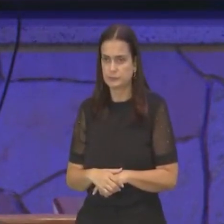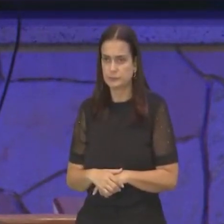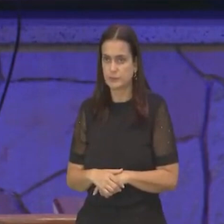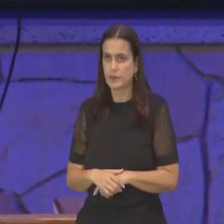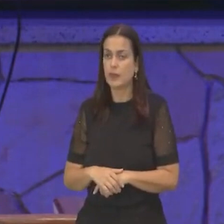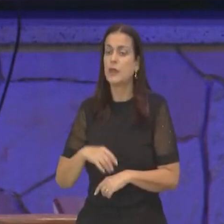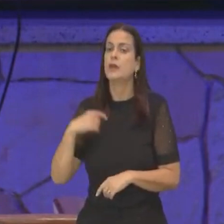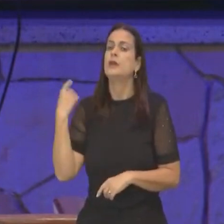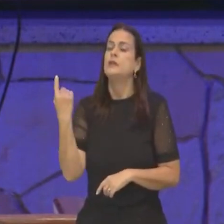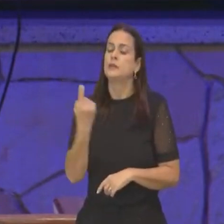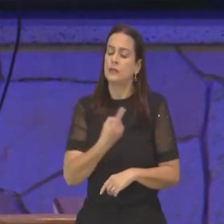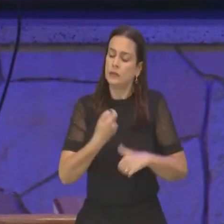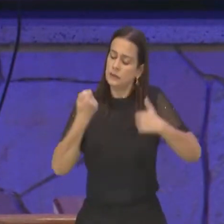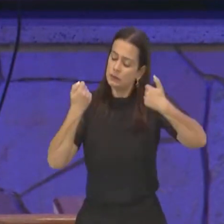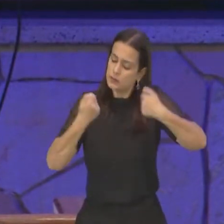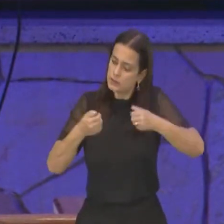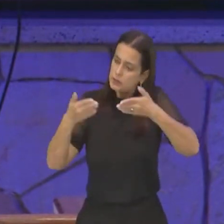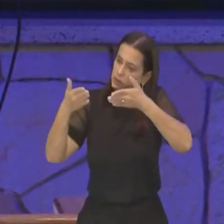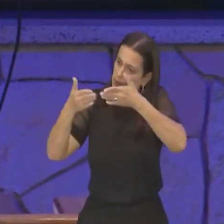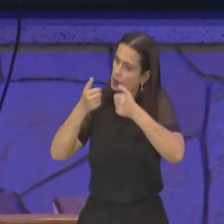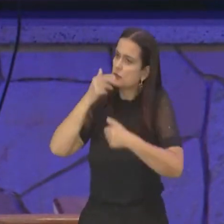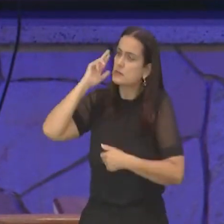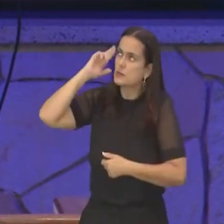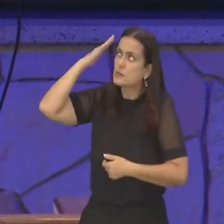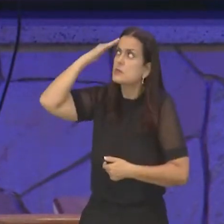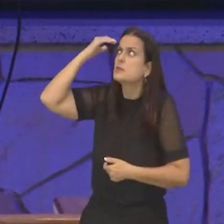Precisamos pedir ao Senhor também sabedoria,